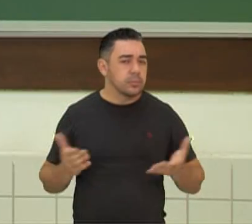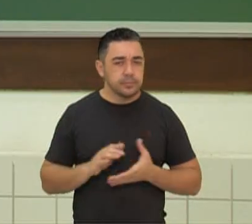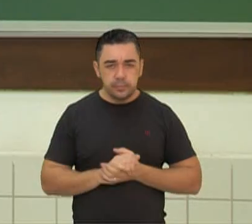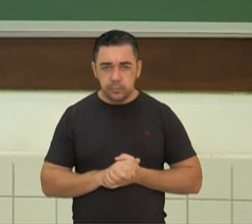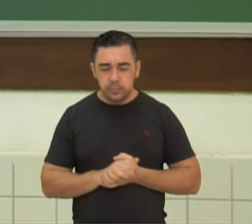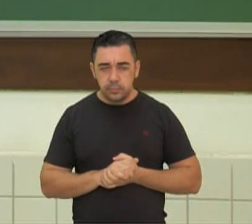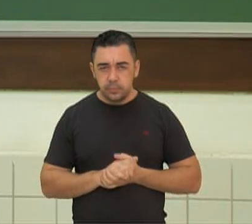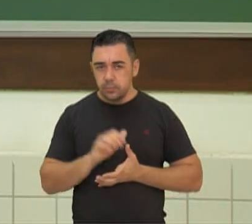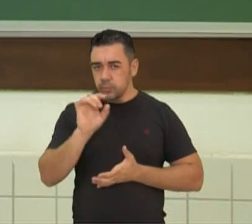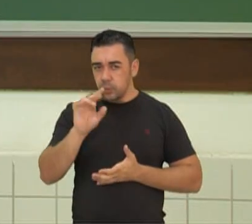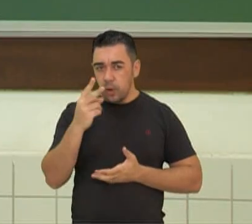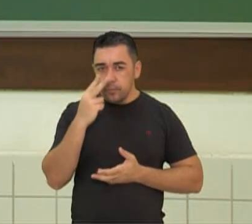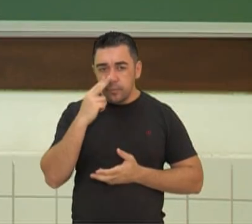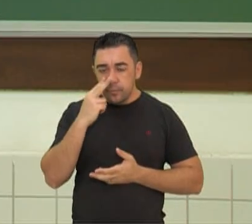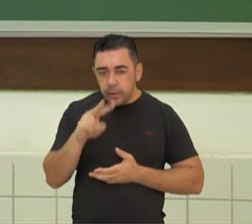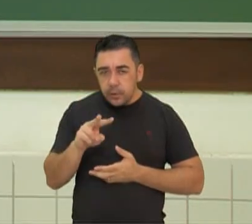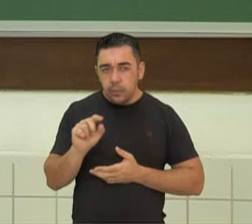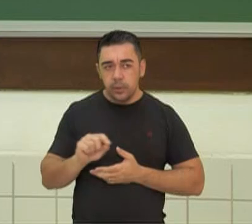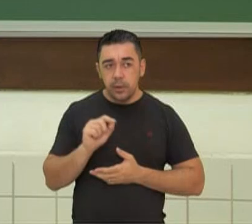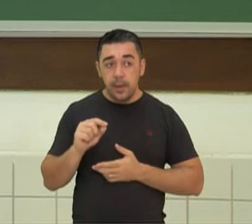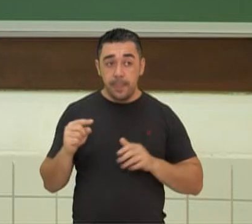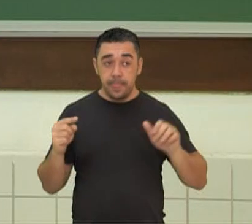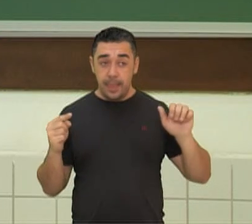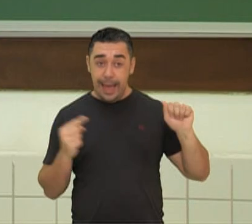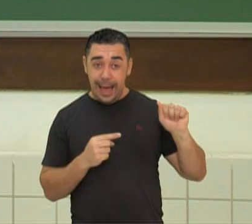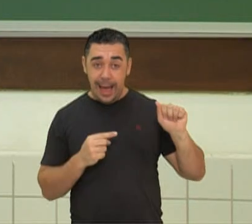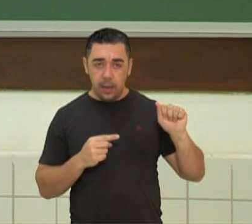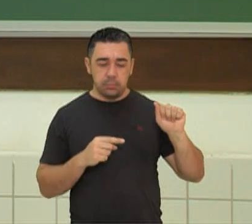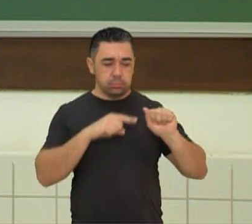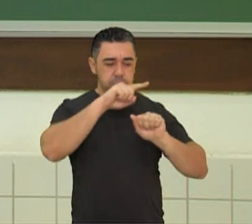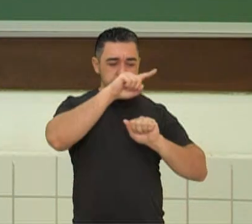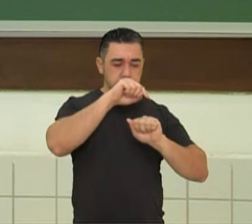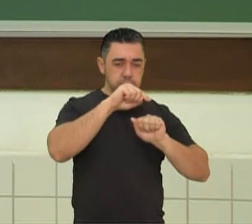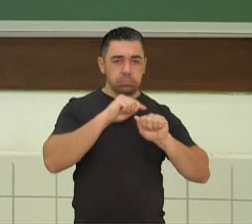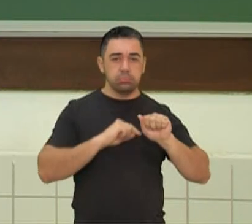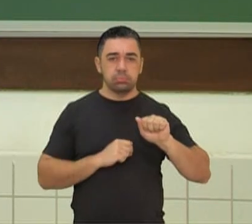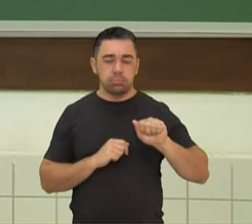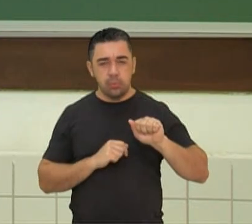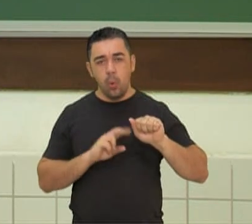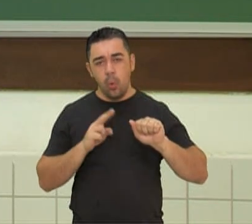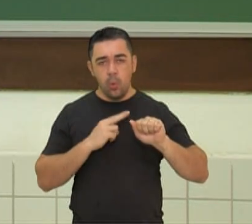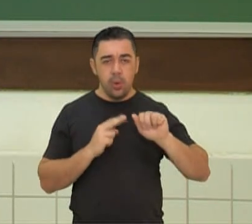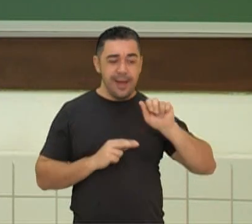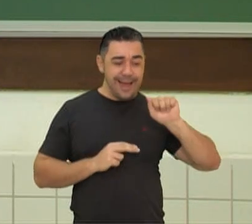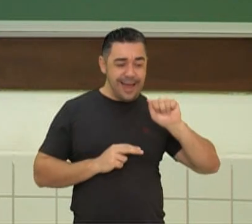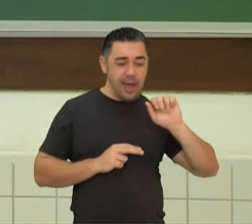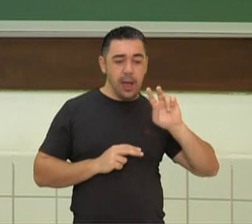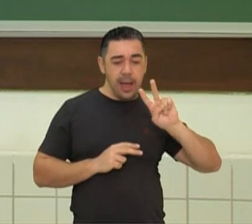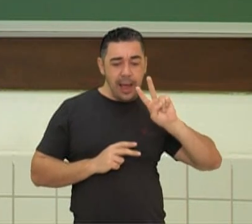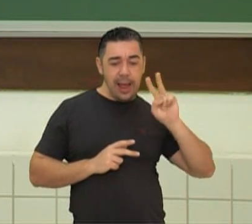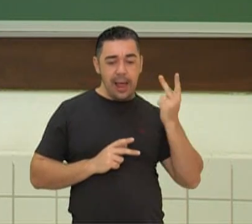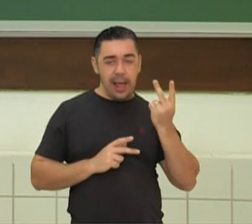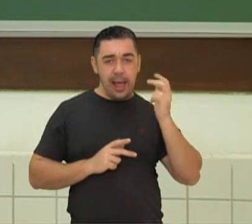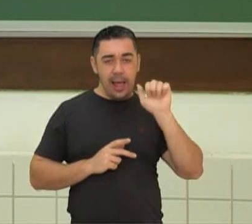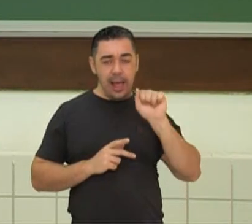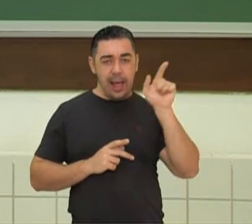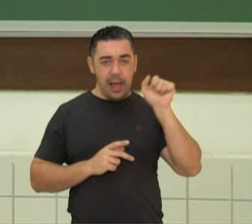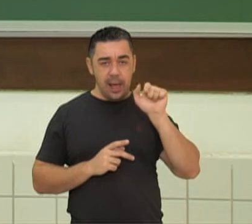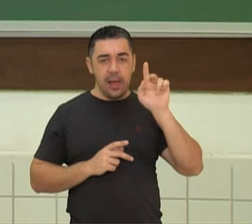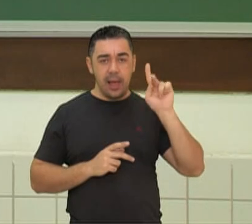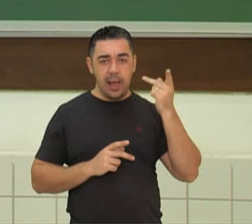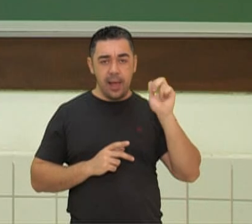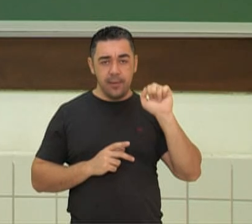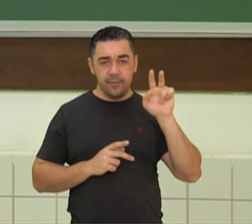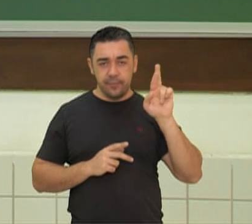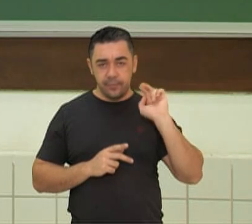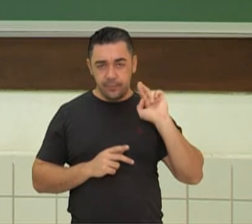Pessoal, só observando ali que aquele A é do verbo haver, tá? O H com aquele acento, né? É do verbo haver, tudo